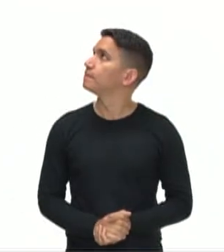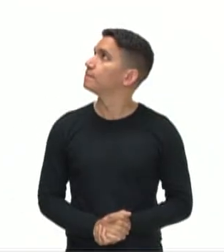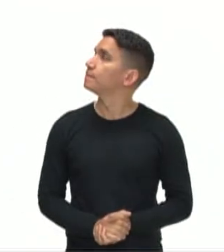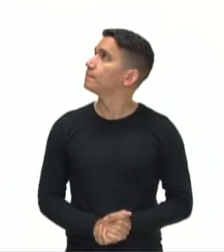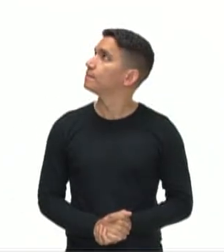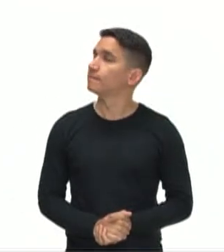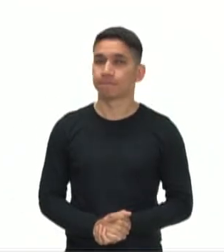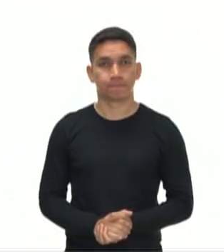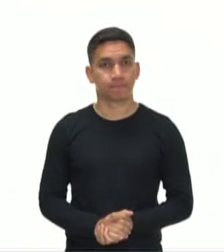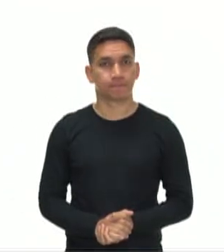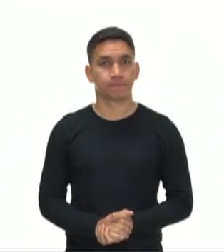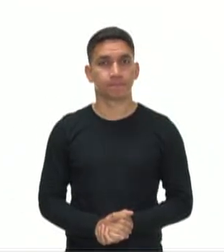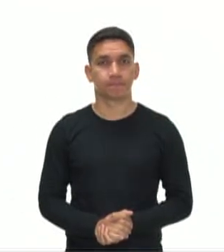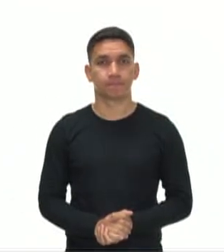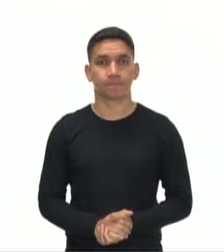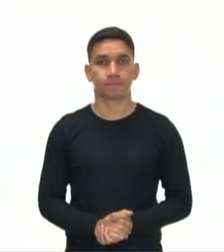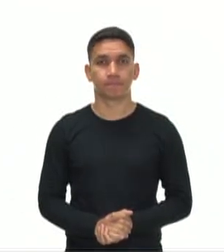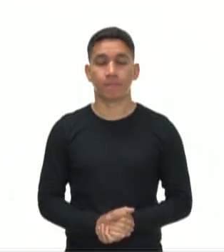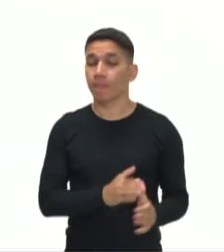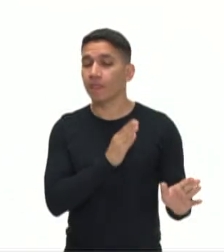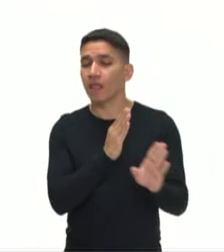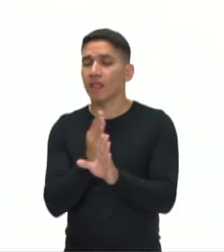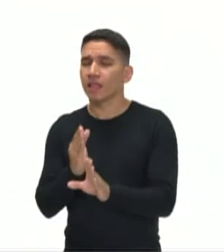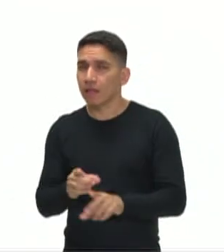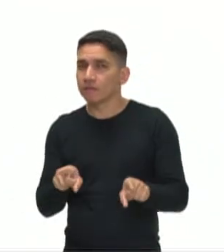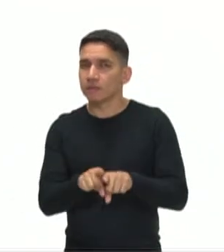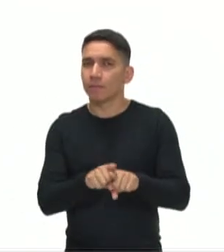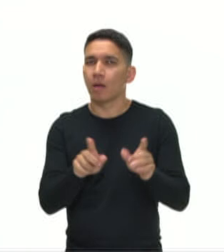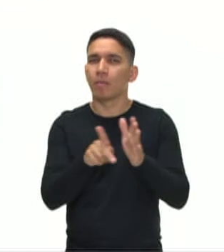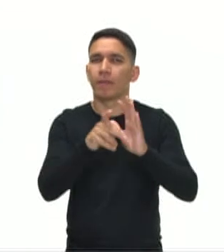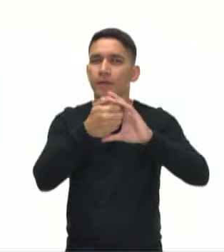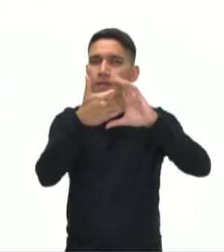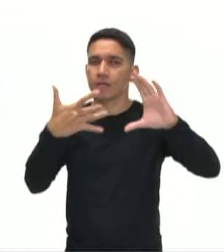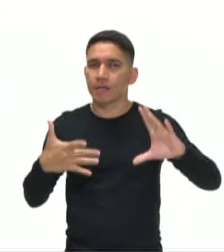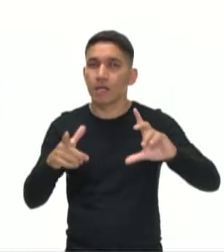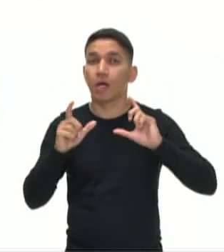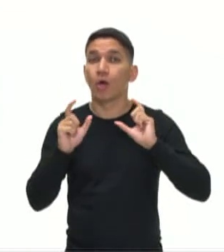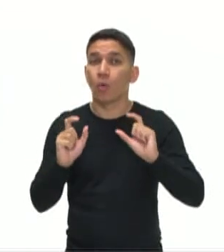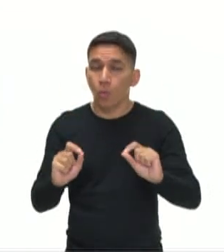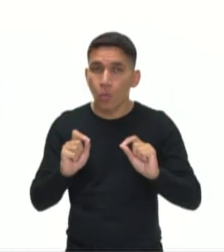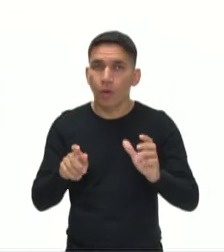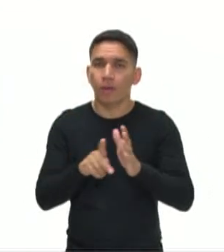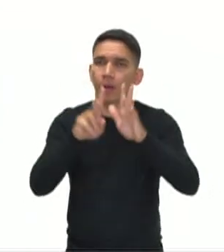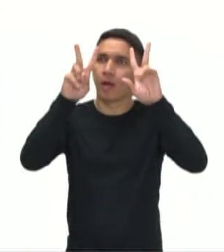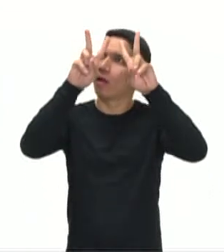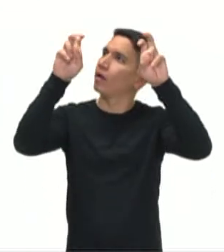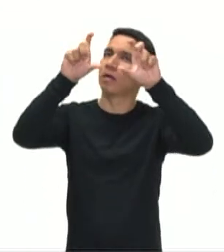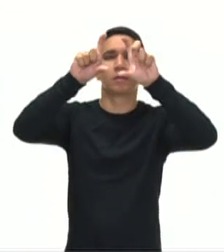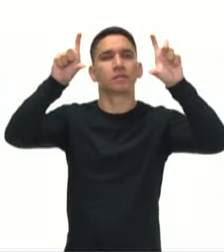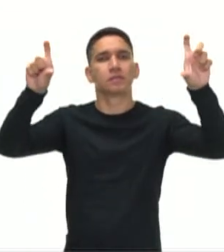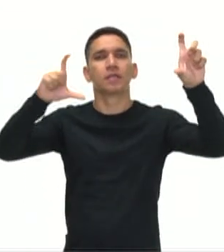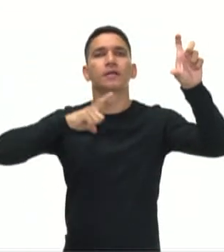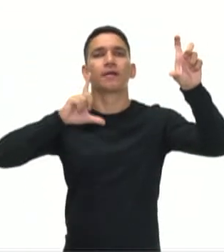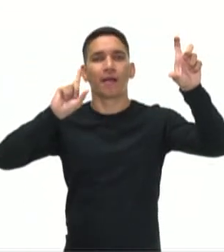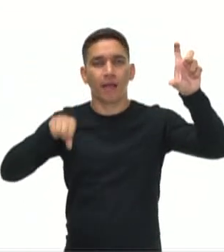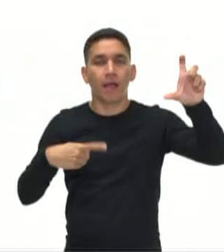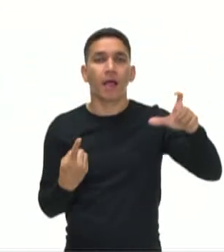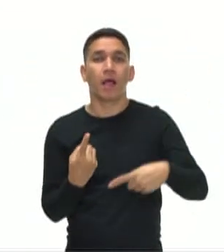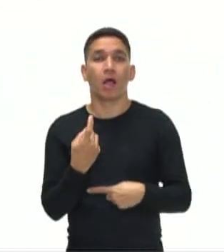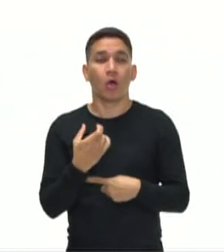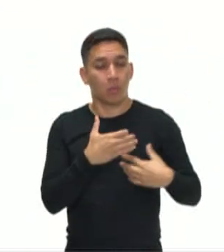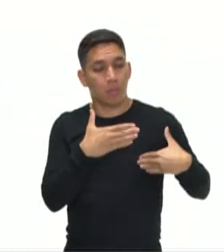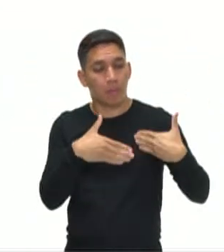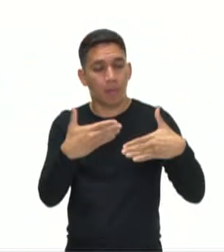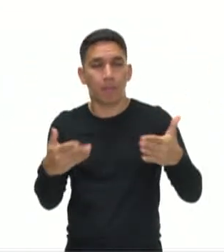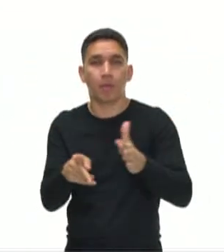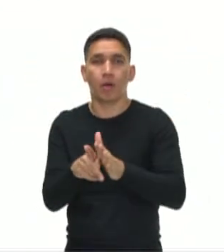Reconhecemos ou conhecemos, identificamos as suas características e o que o enunciado é uma sequência de